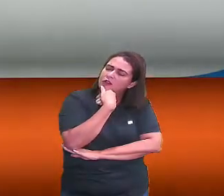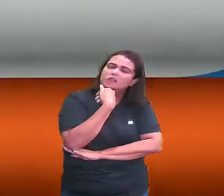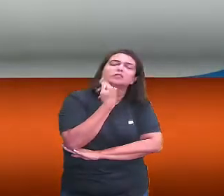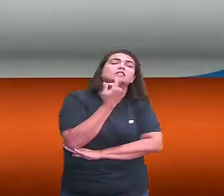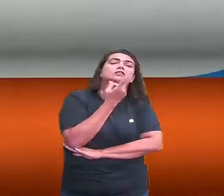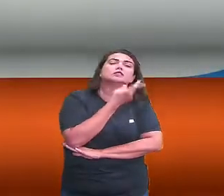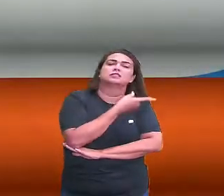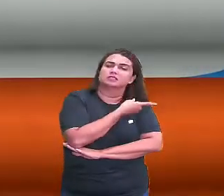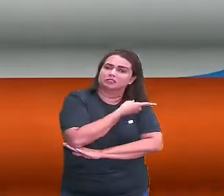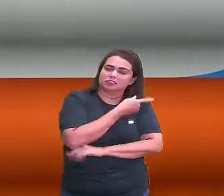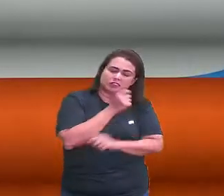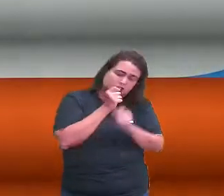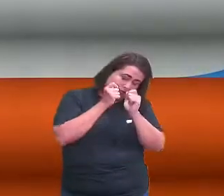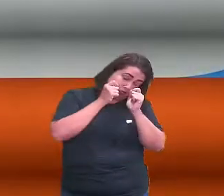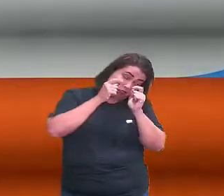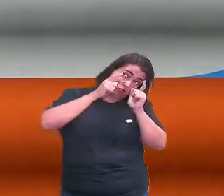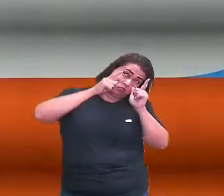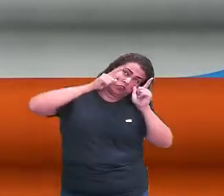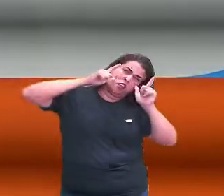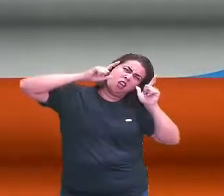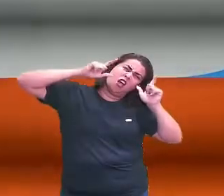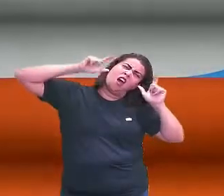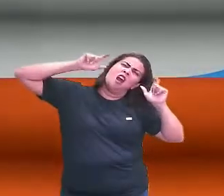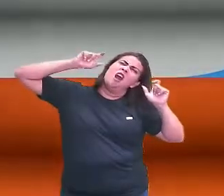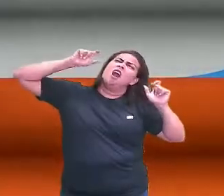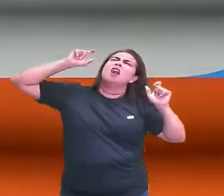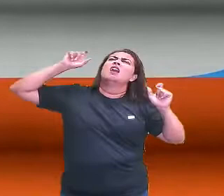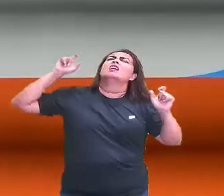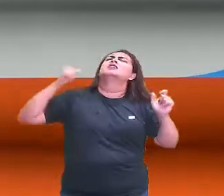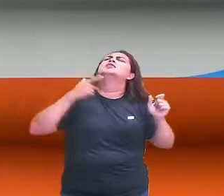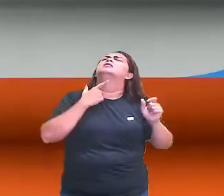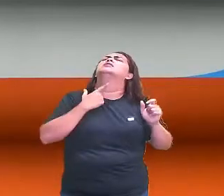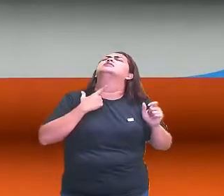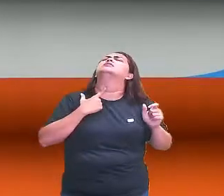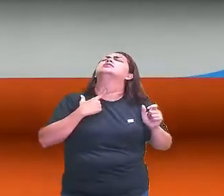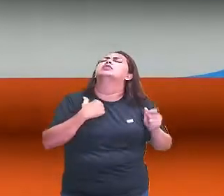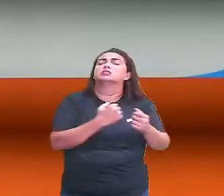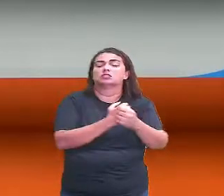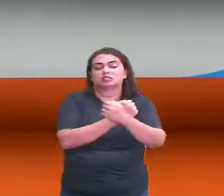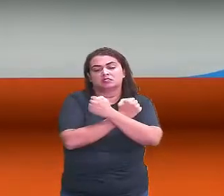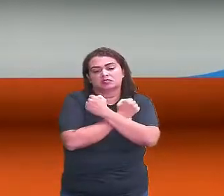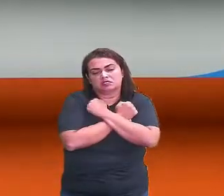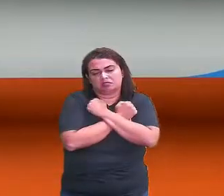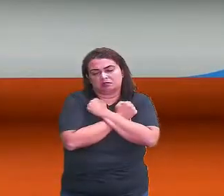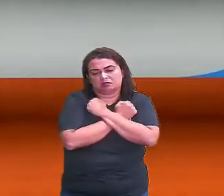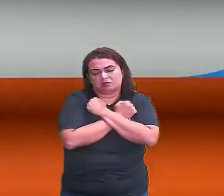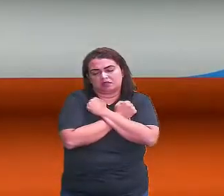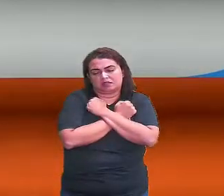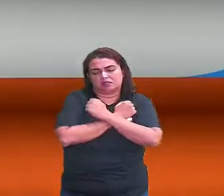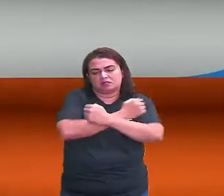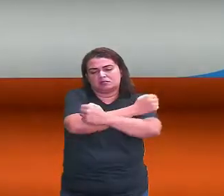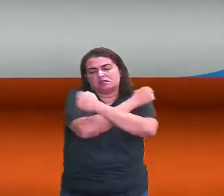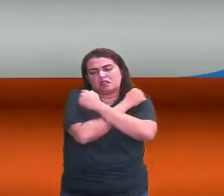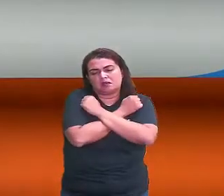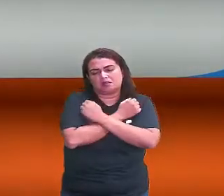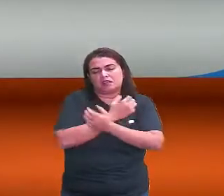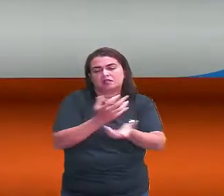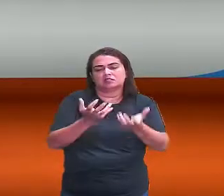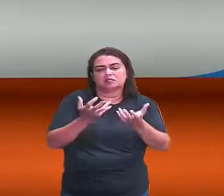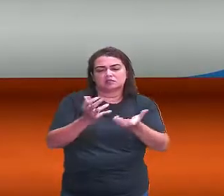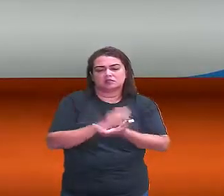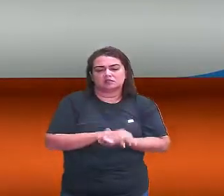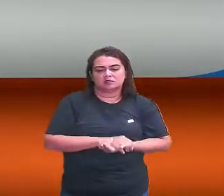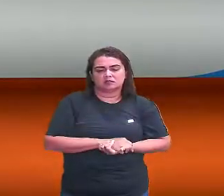E ele acordou e pensou assim: ó, eu queria um abraço. Ele acordou querendo um abraço.